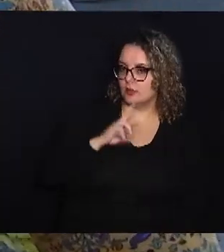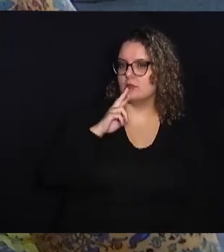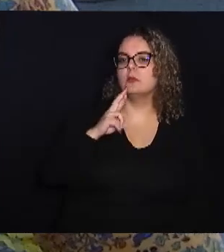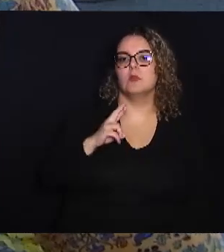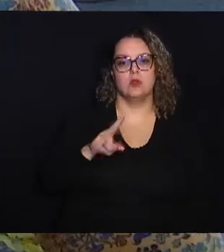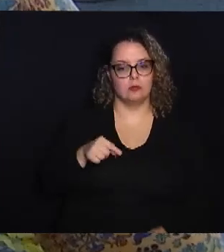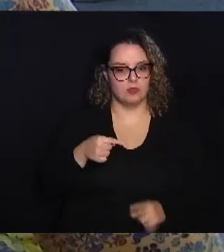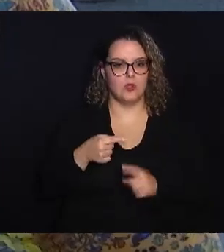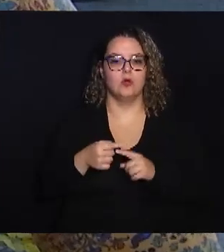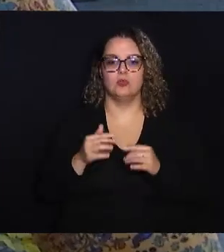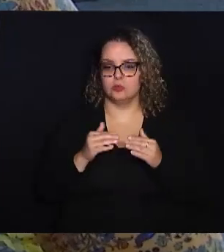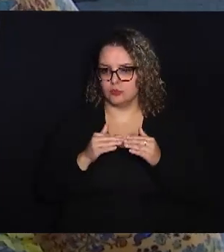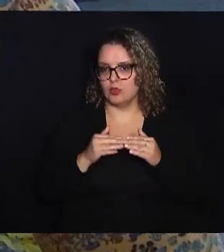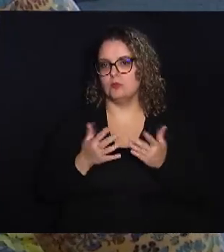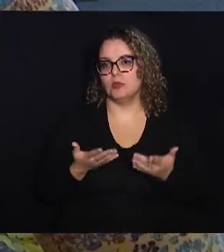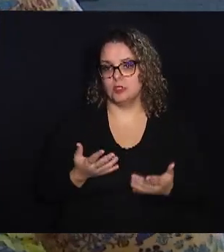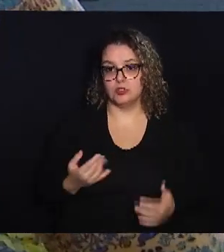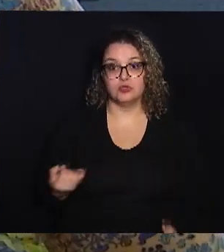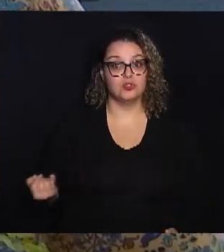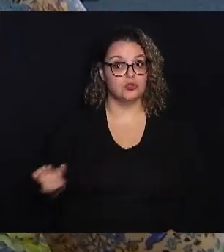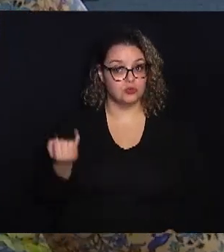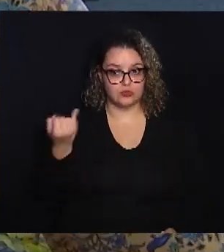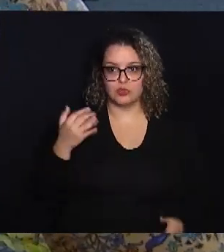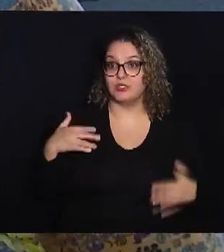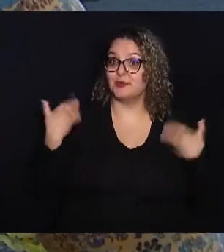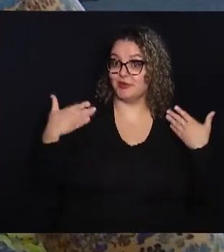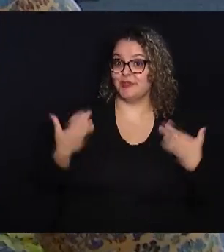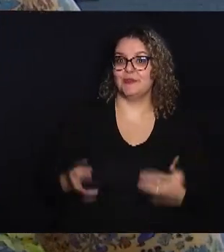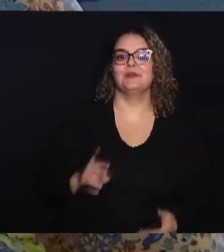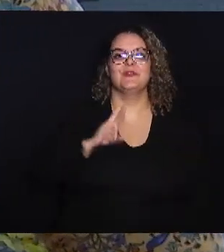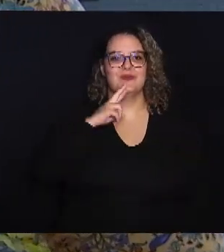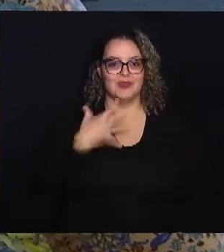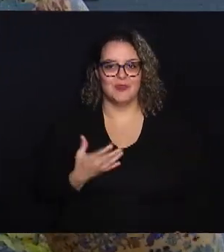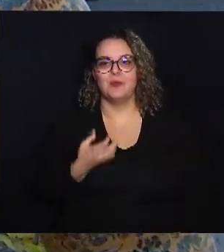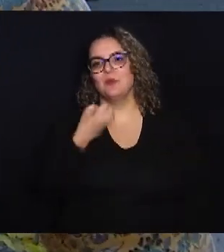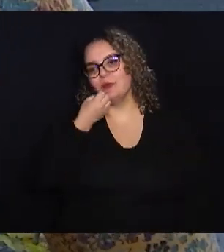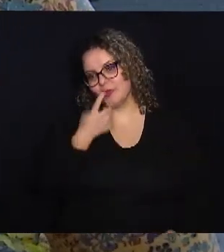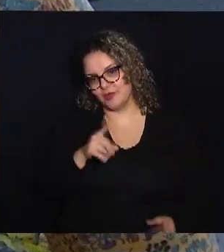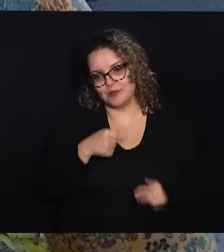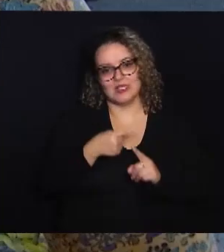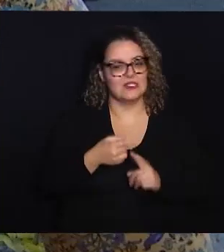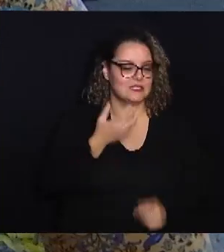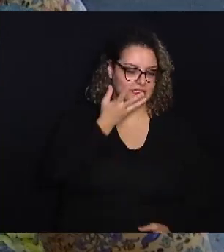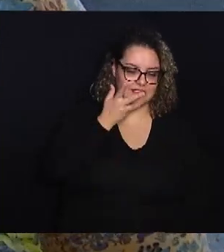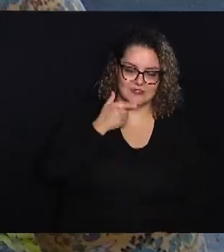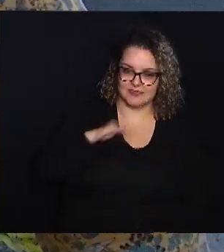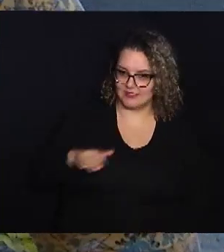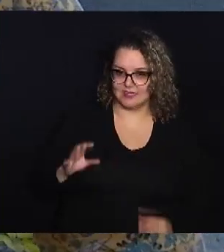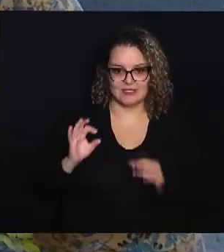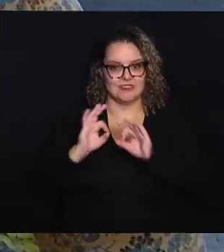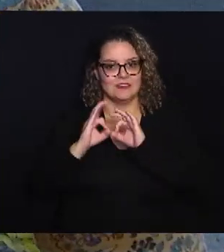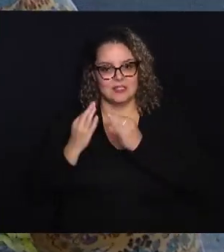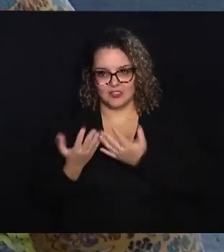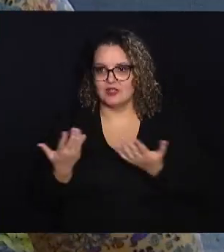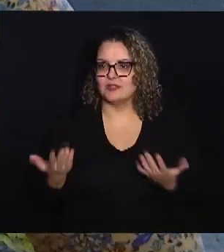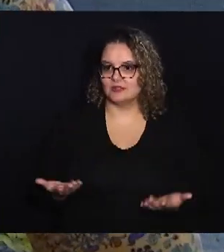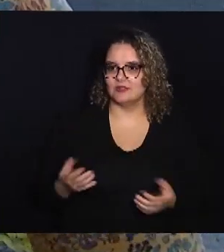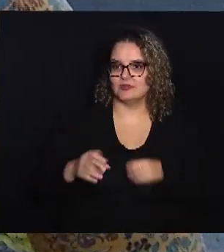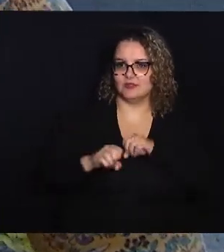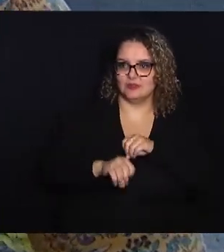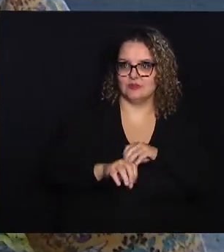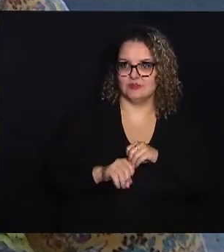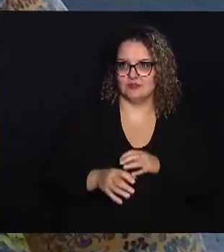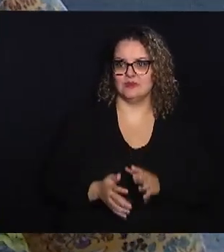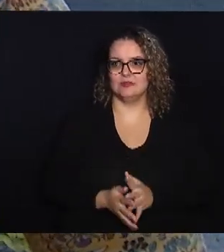tem uma resposta muito favorável, um momento de grande alegria, tem um retorno super positivo, seja das crianças, seja das famílias, seja